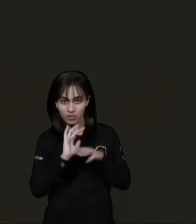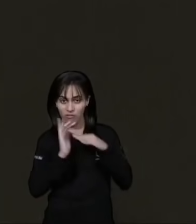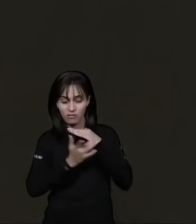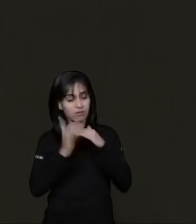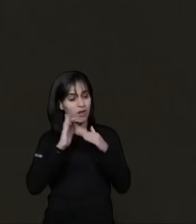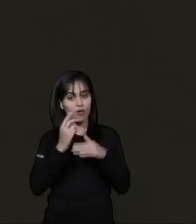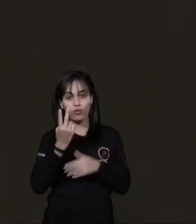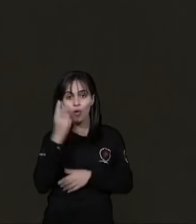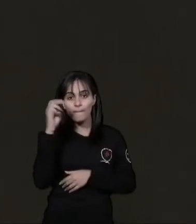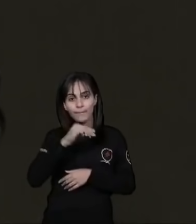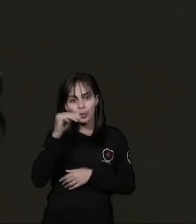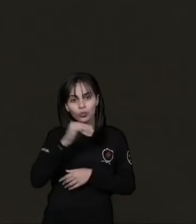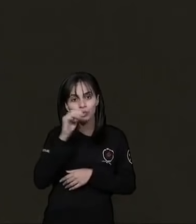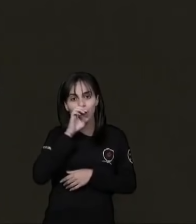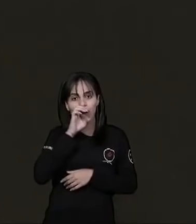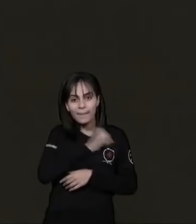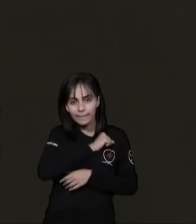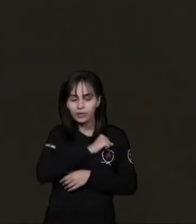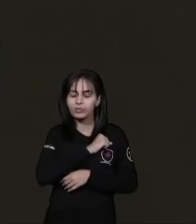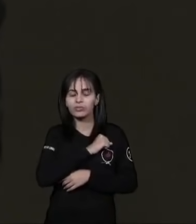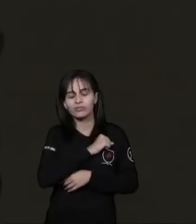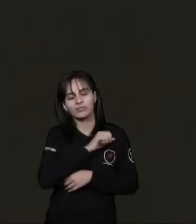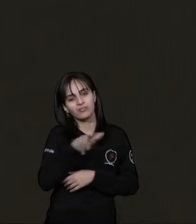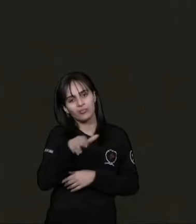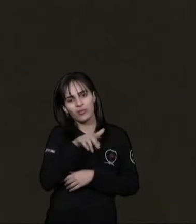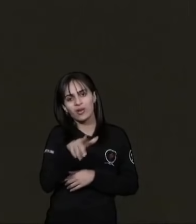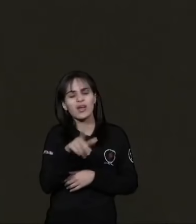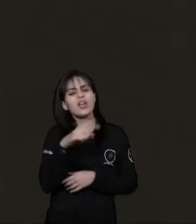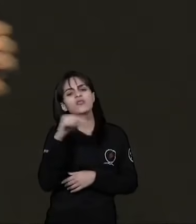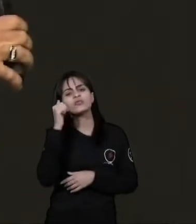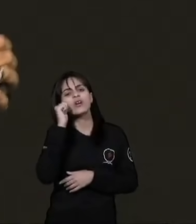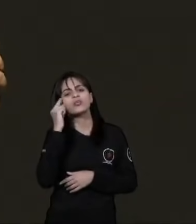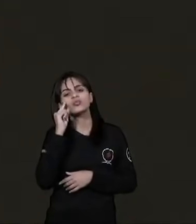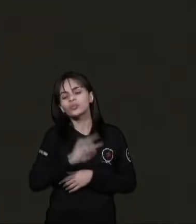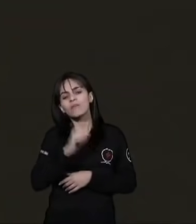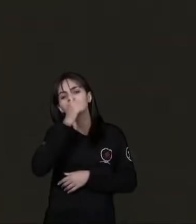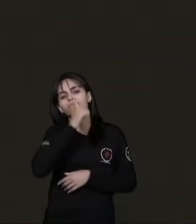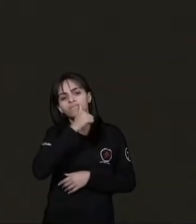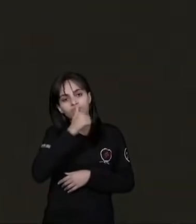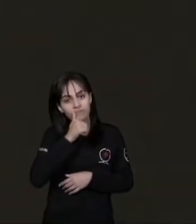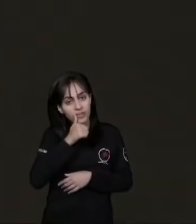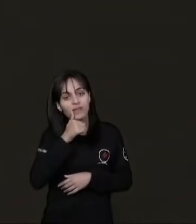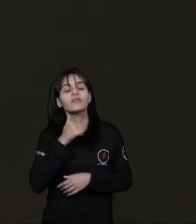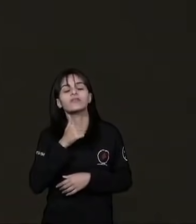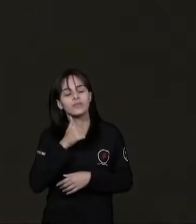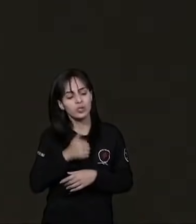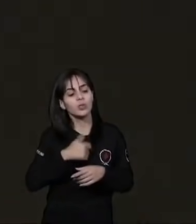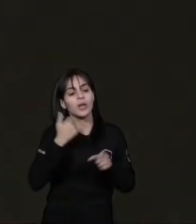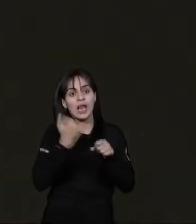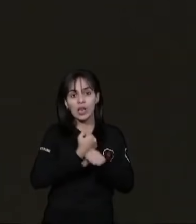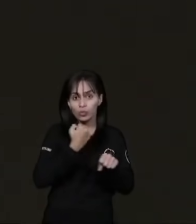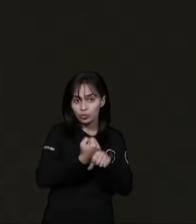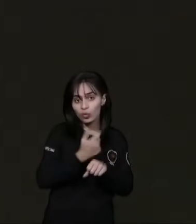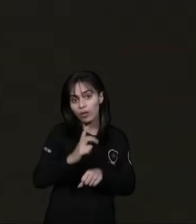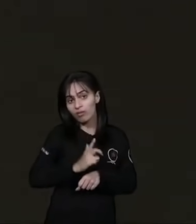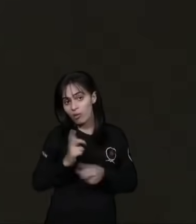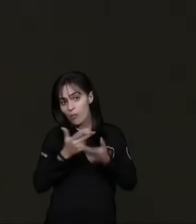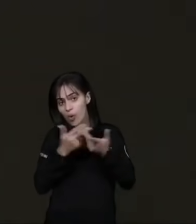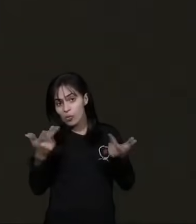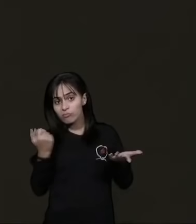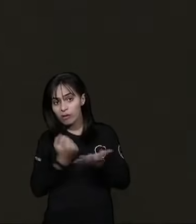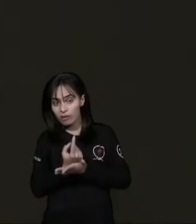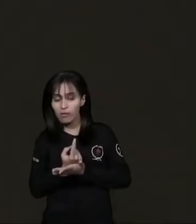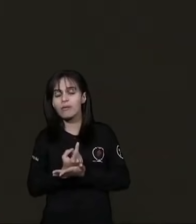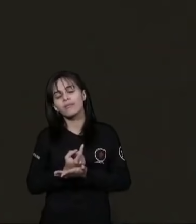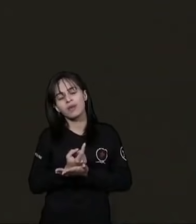minutos então eles não sabe quanto custa ter alguma coisa ou construir alguma coisa